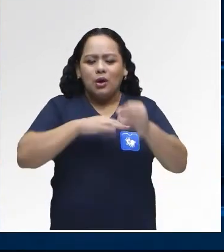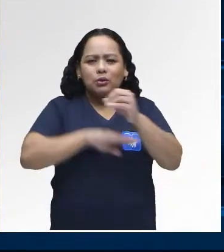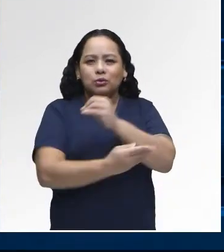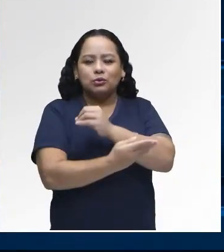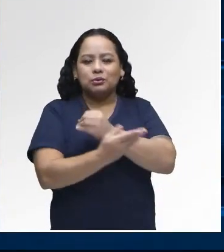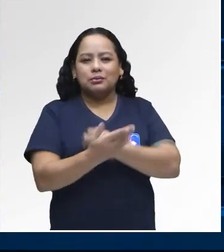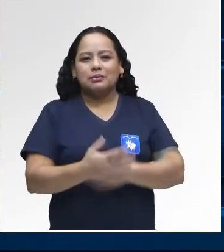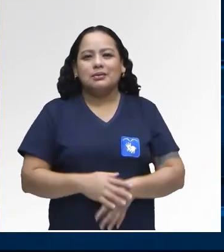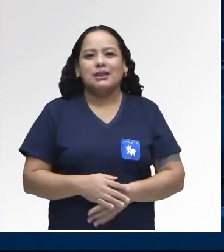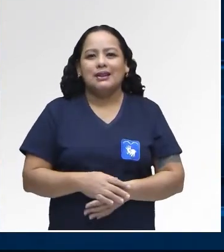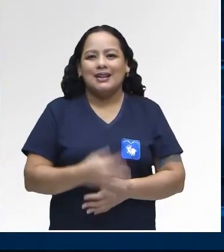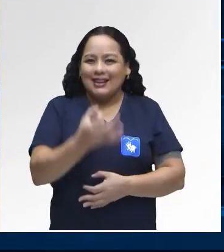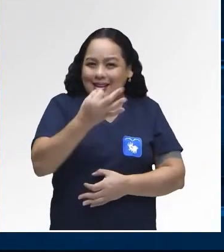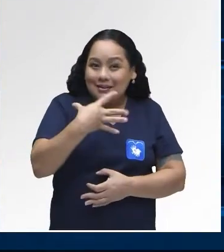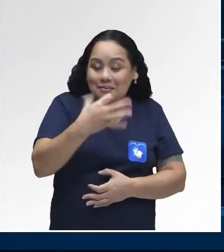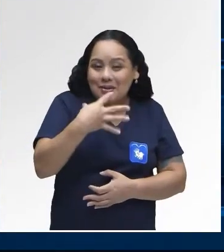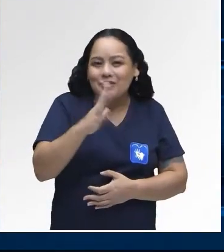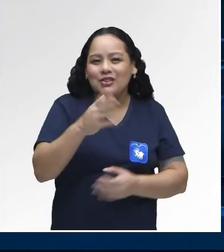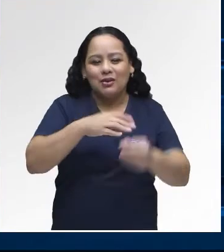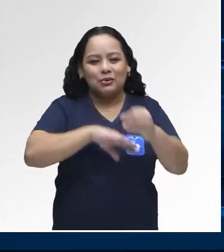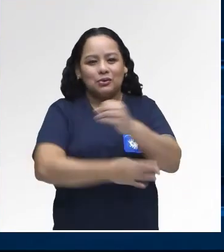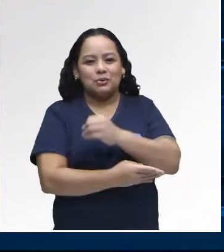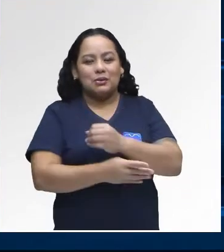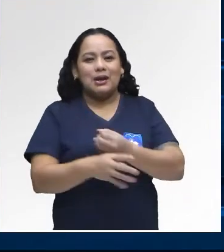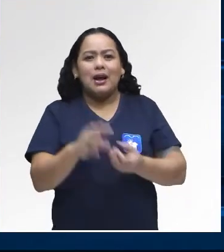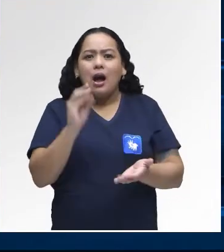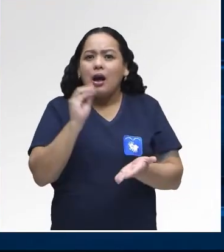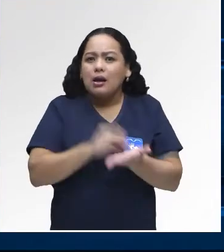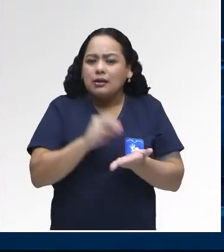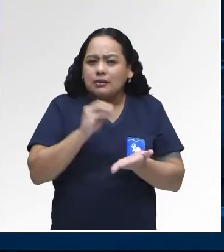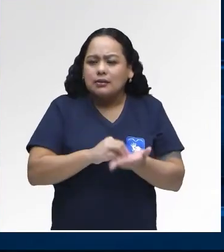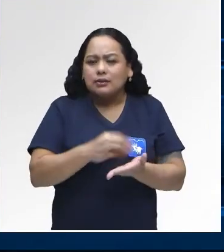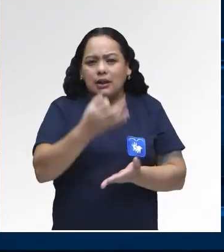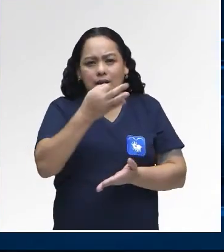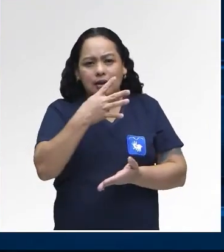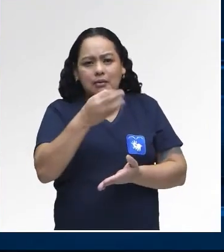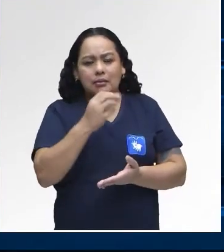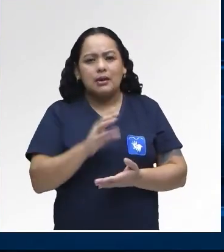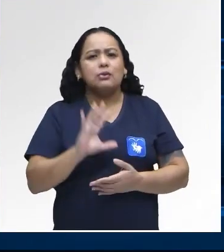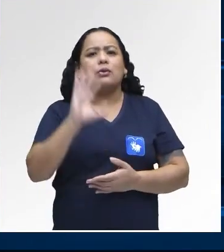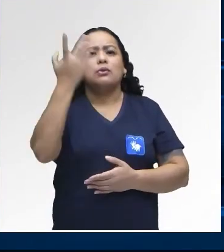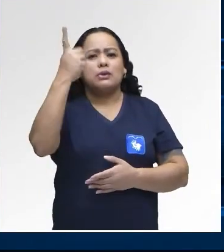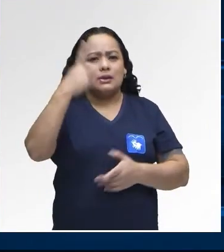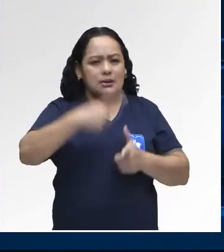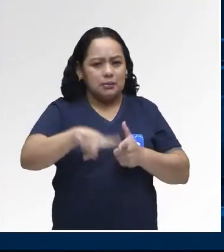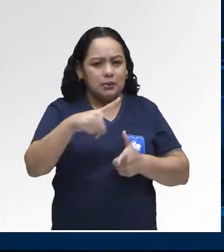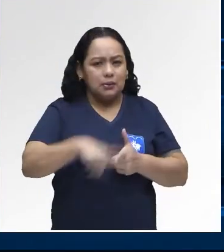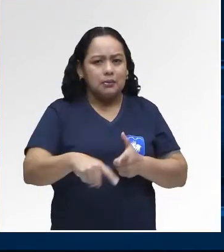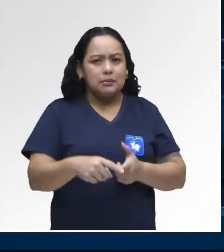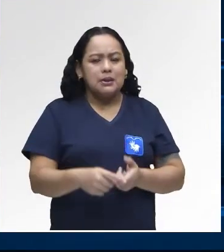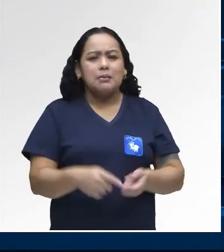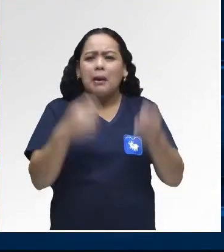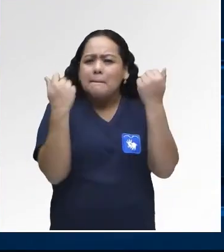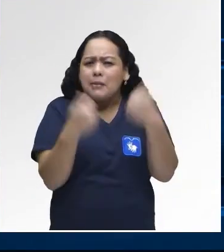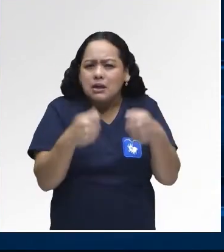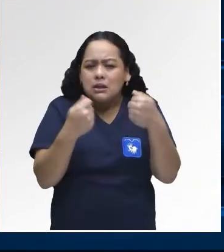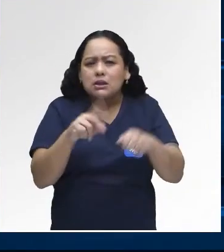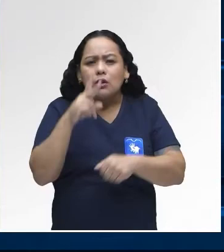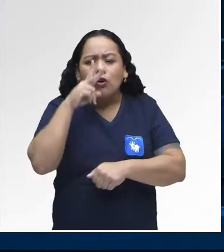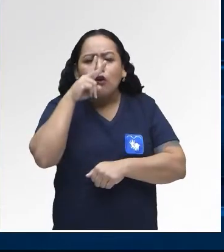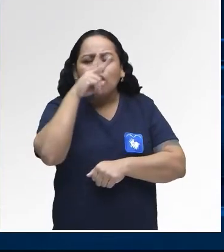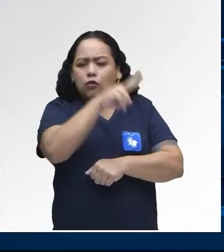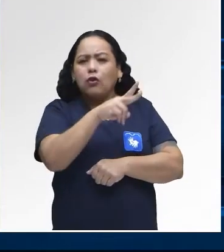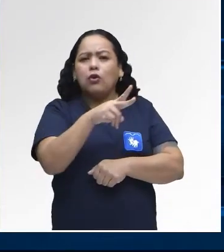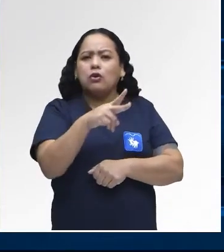acostumado com aquele medicamento. E na falta dele, isso pode causar uma dependência. A gente pode ficar com uma